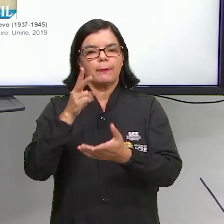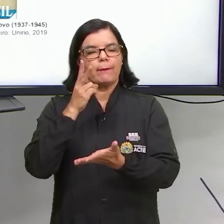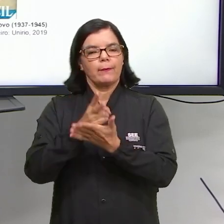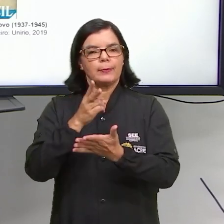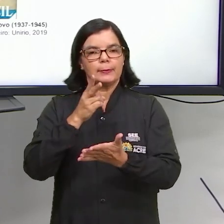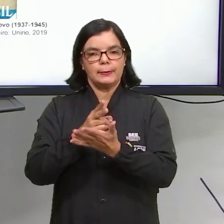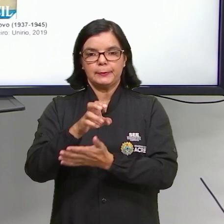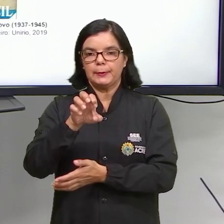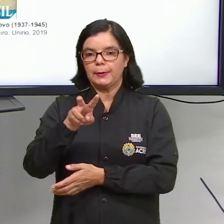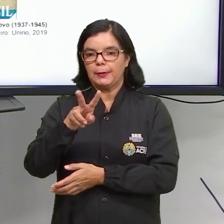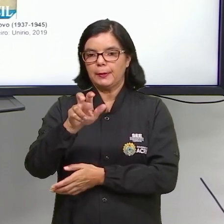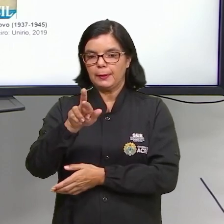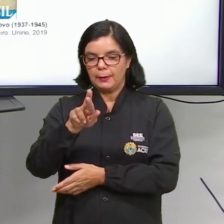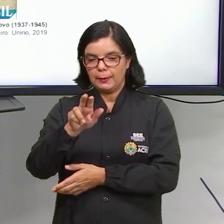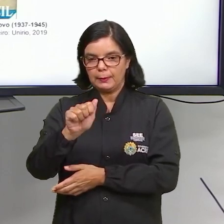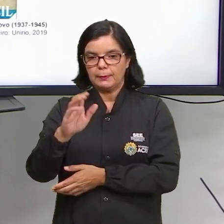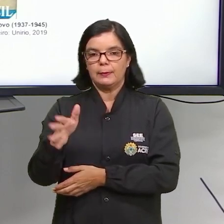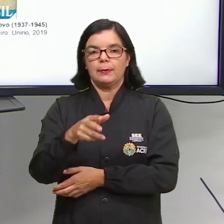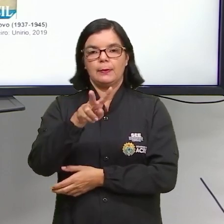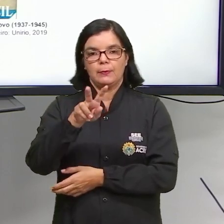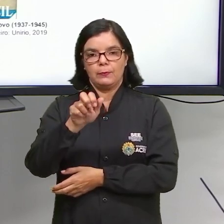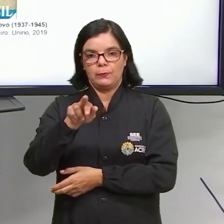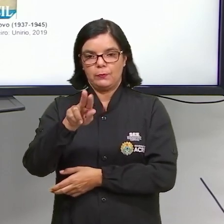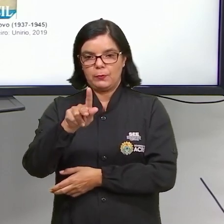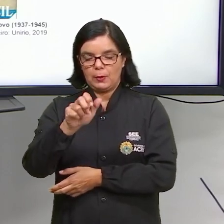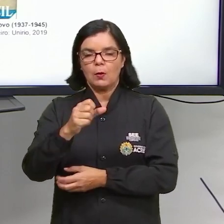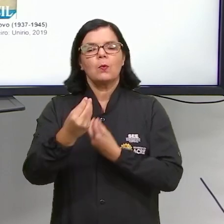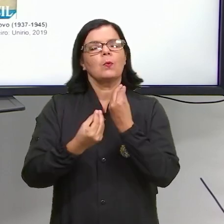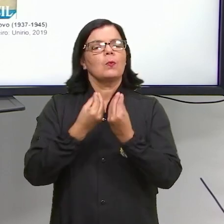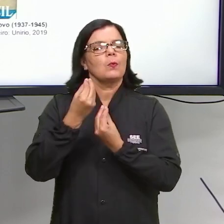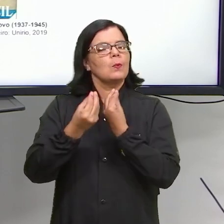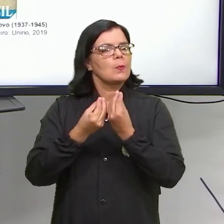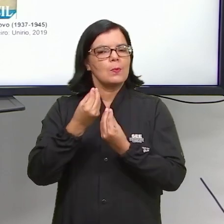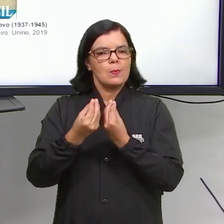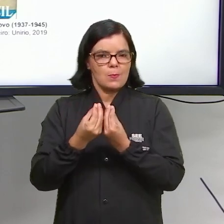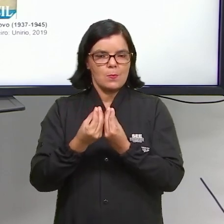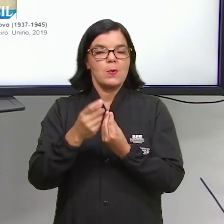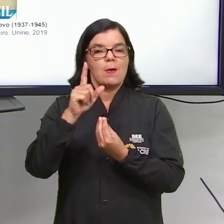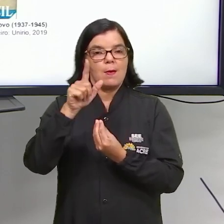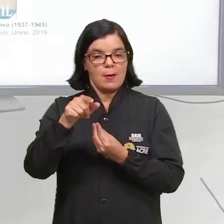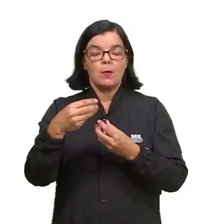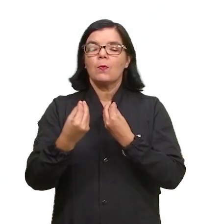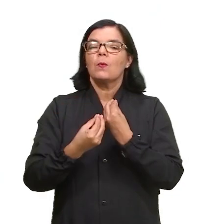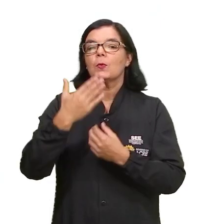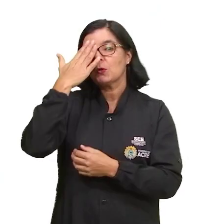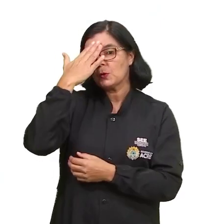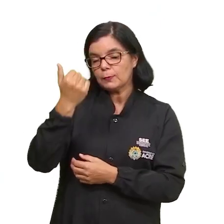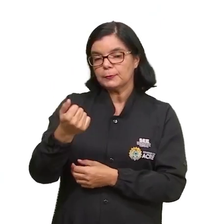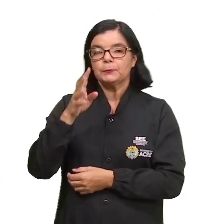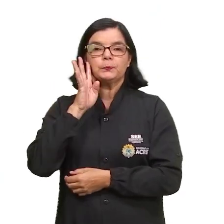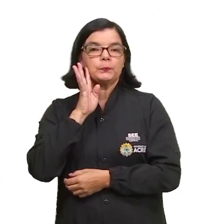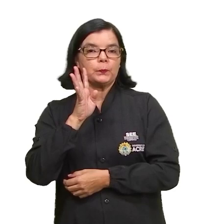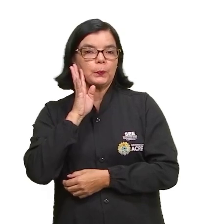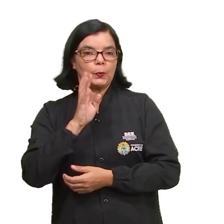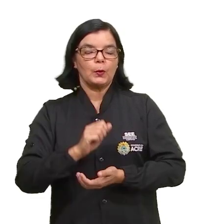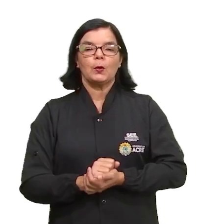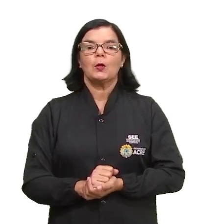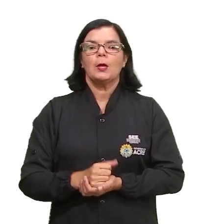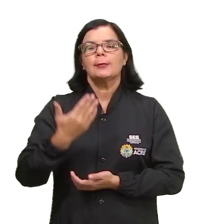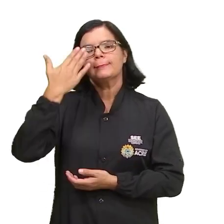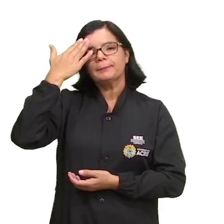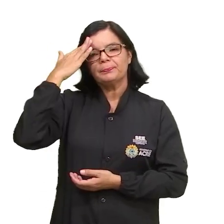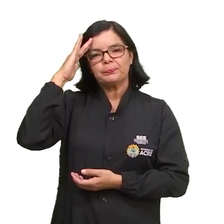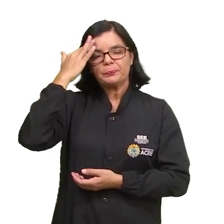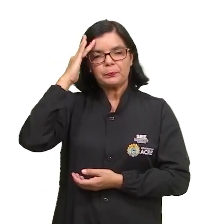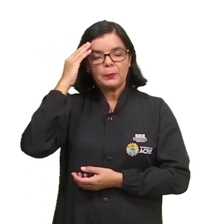questões acerca da Era Vargas. E como que eu sei que essa questão é uma questão da Era Vargas? Olha que legal. Eu consigo